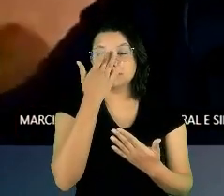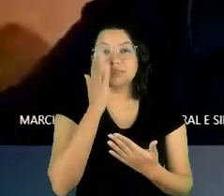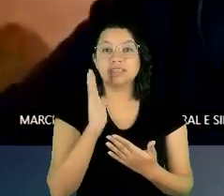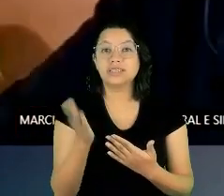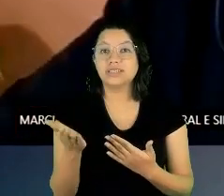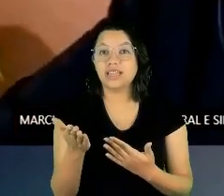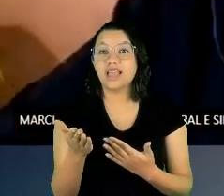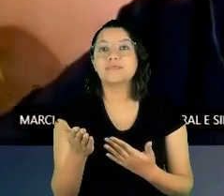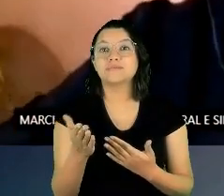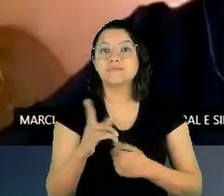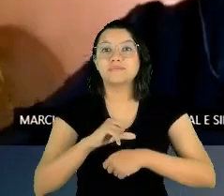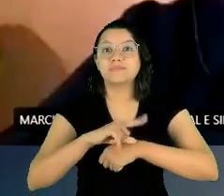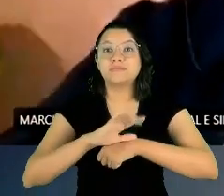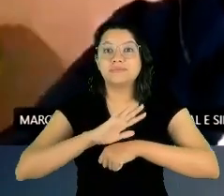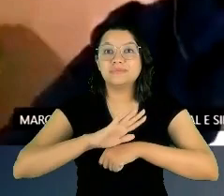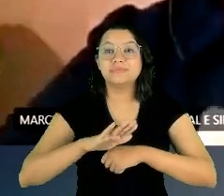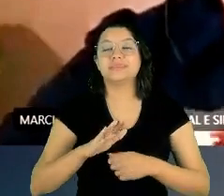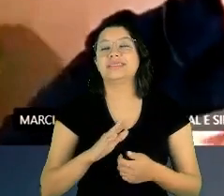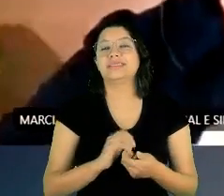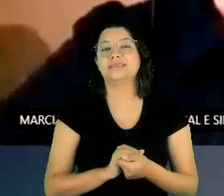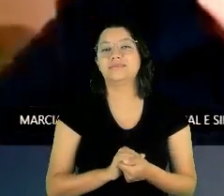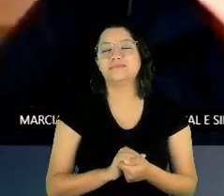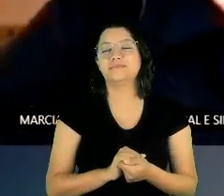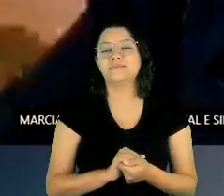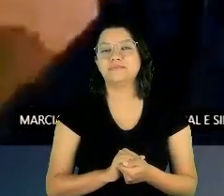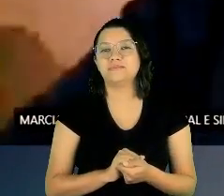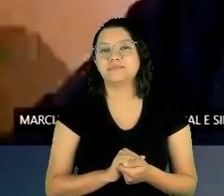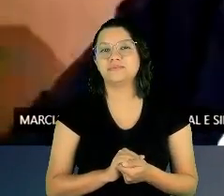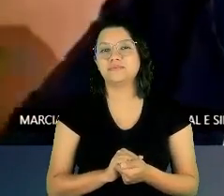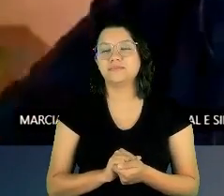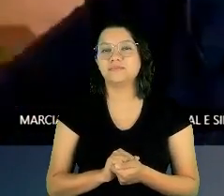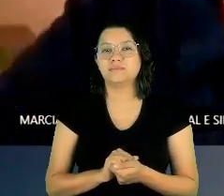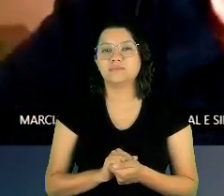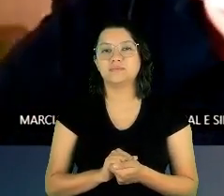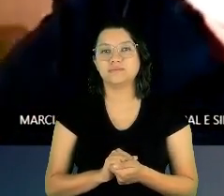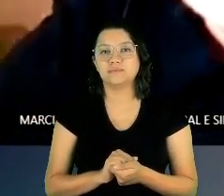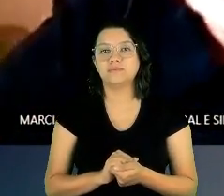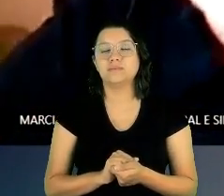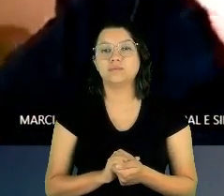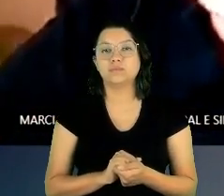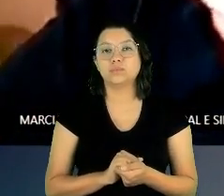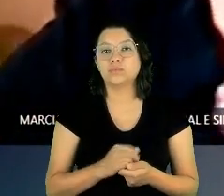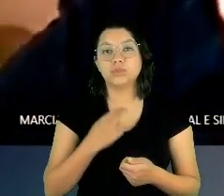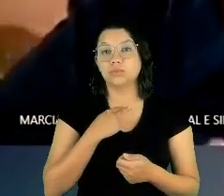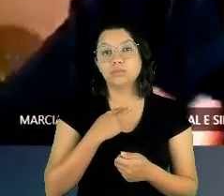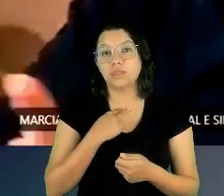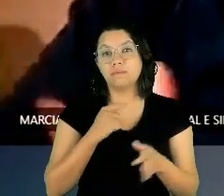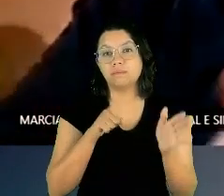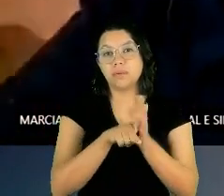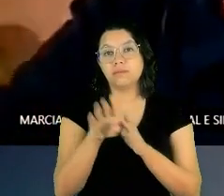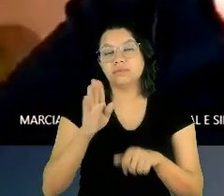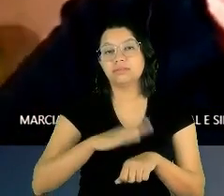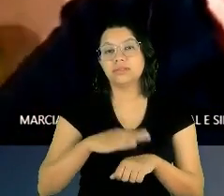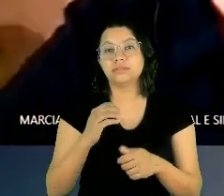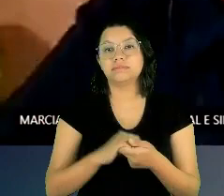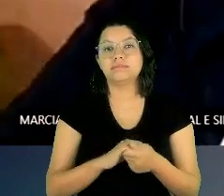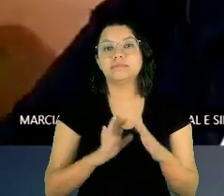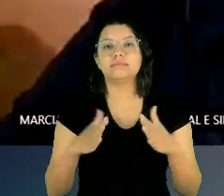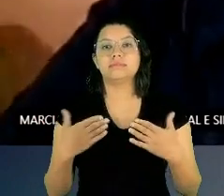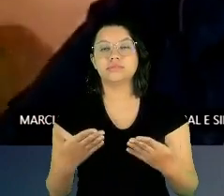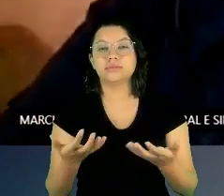muito obrigada. Nós já passamos aqui, tomamos o tempo da doutora Camila, não podemos mais abrir